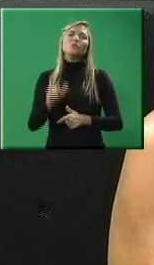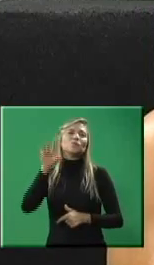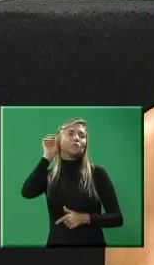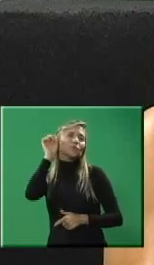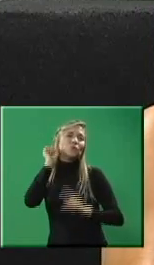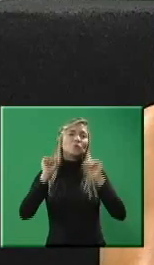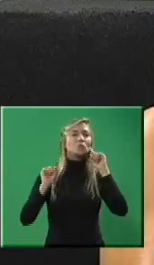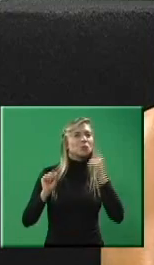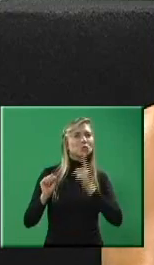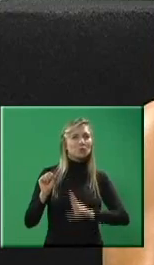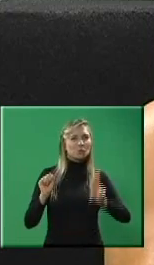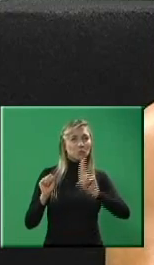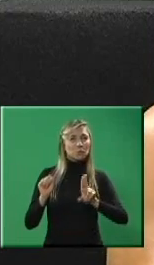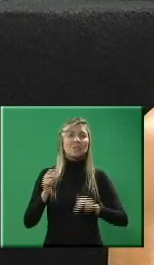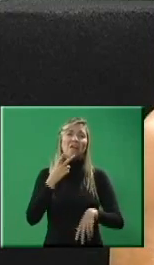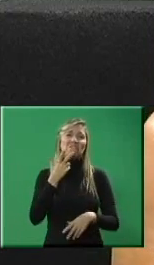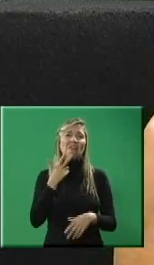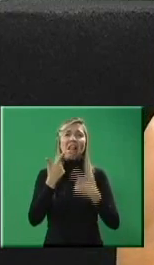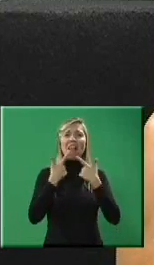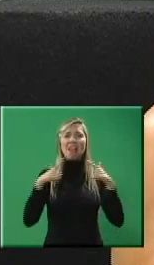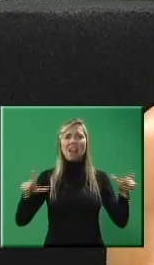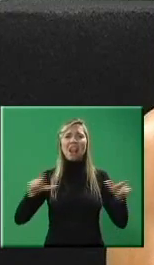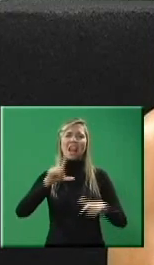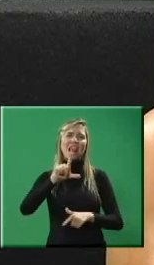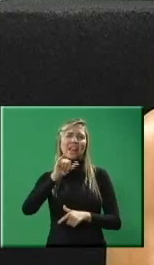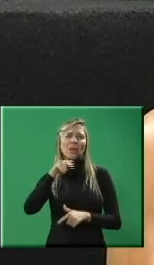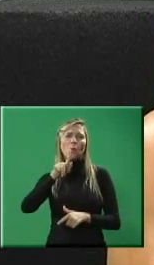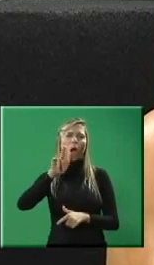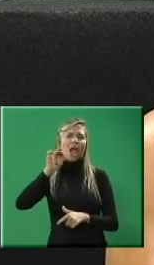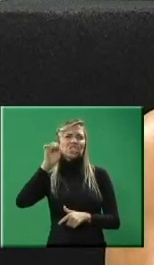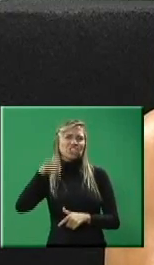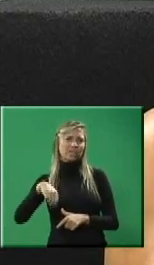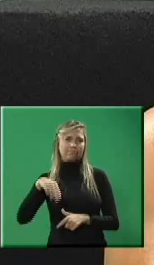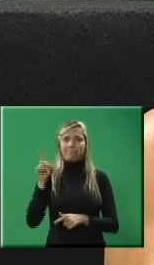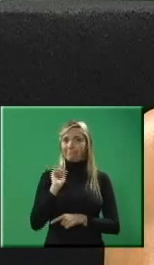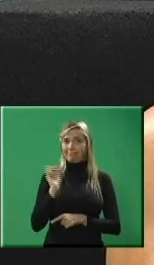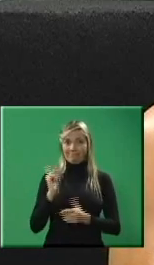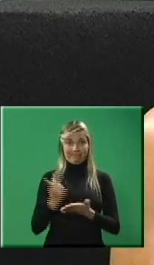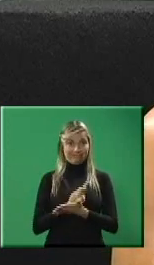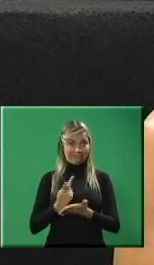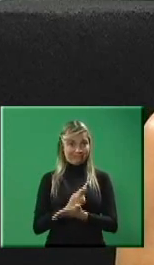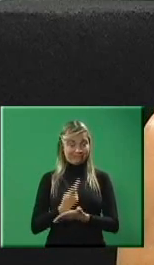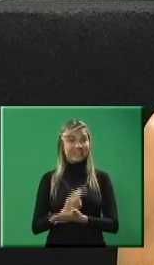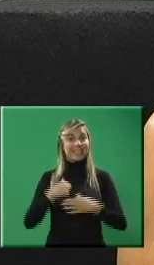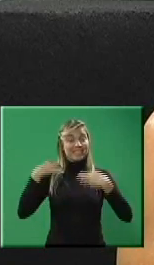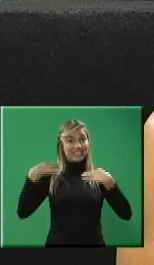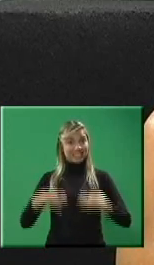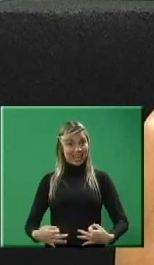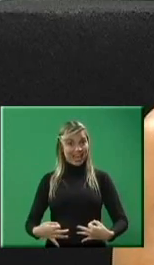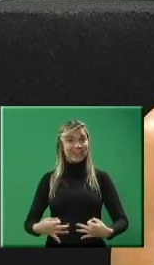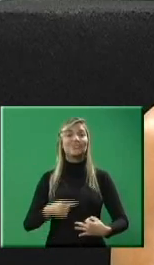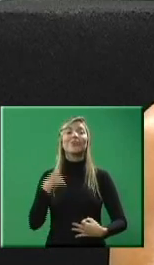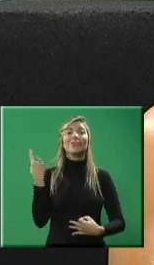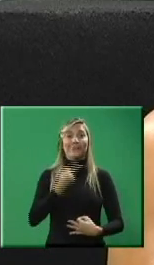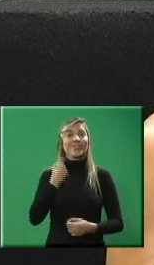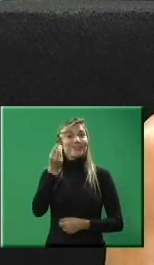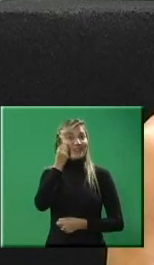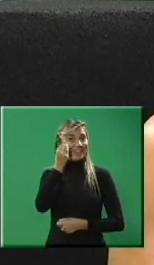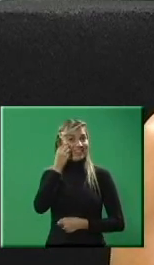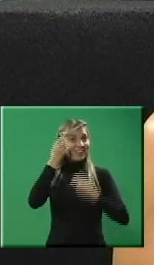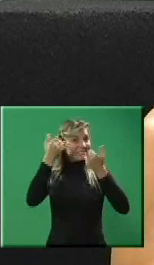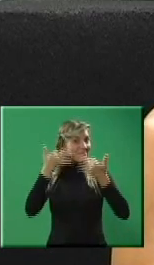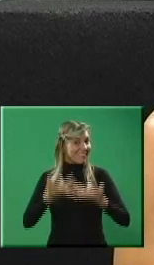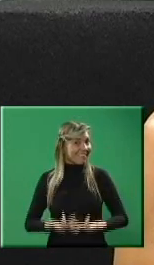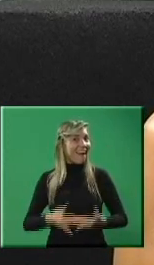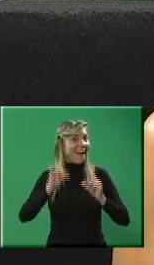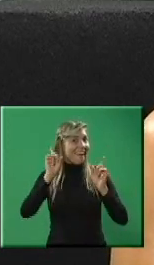a confusão mesmo de dizer linguagem brasileira de sinais. Nós vamos conversar sobre isso, vamos tentar tornar